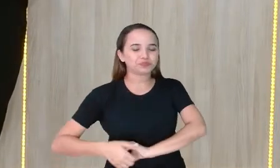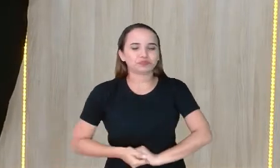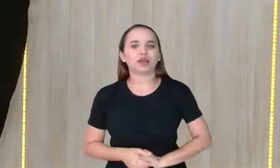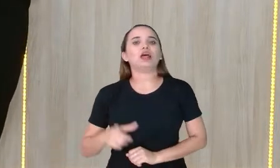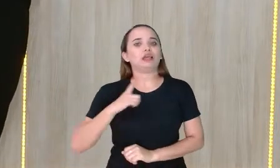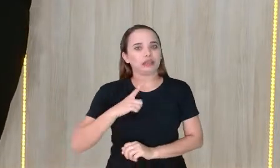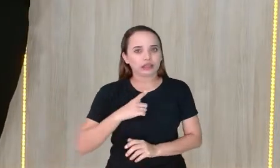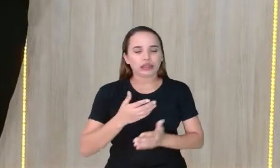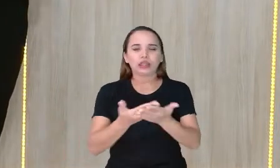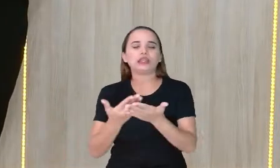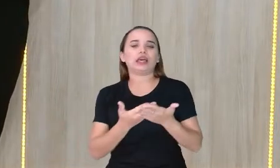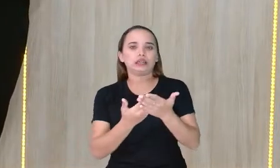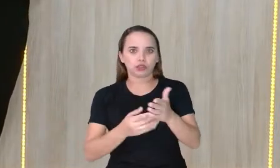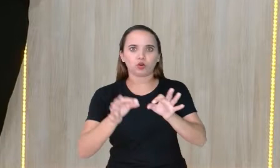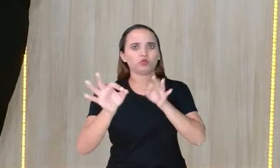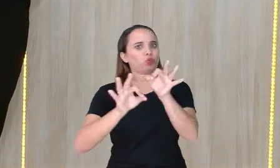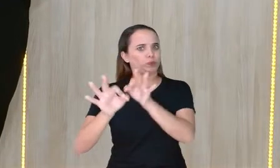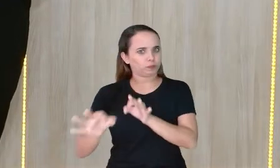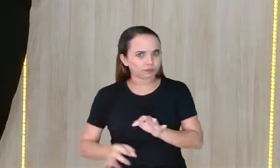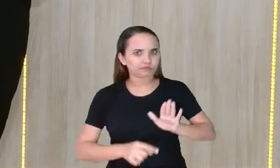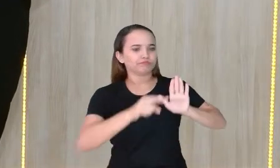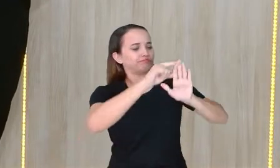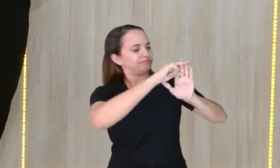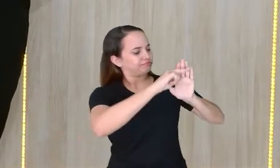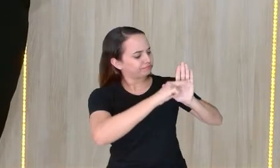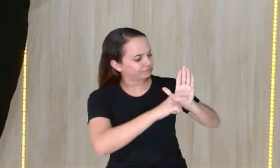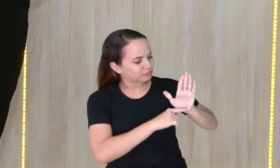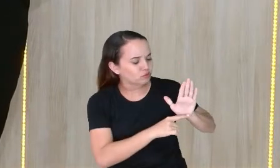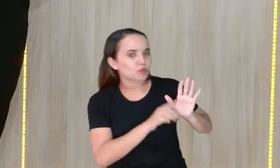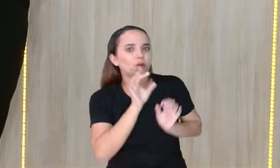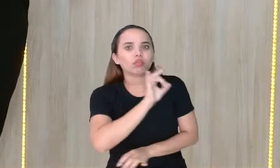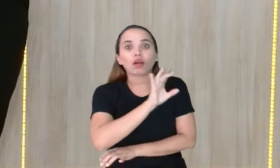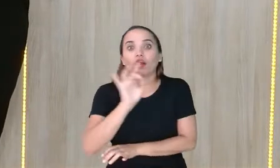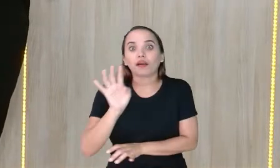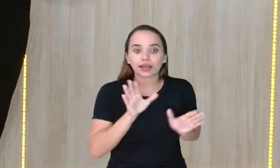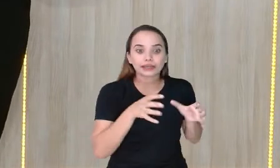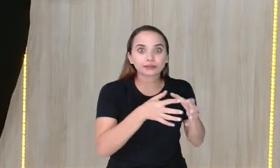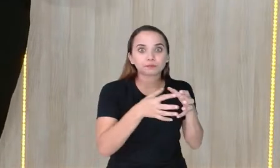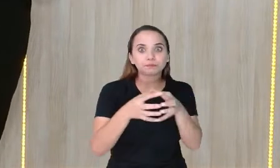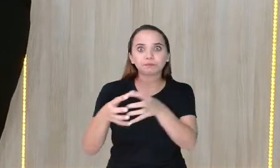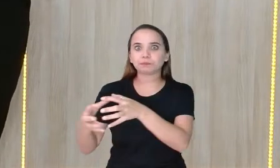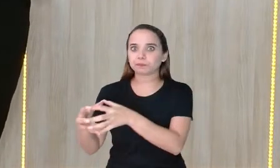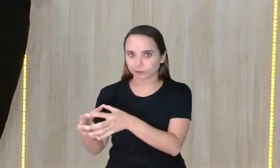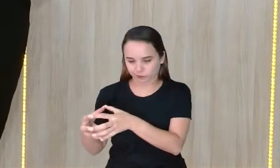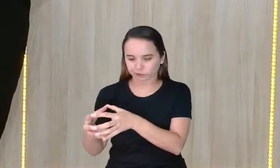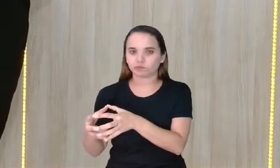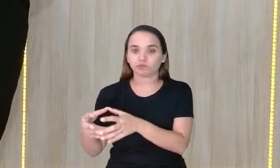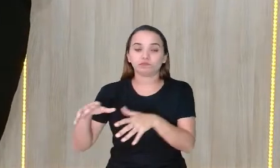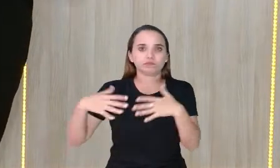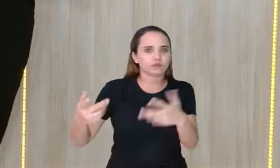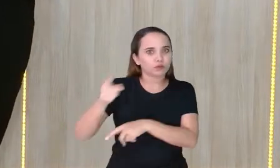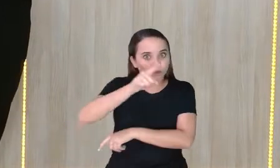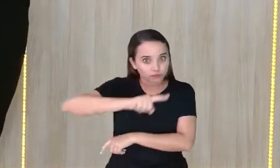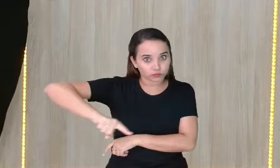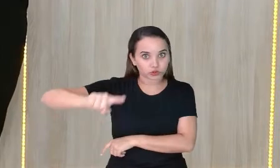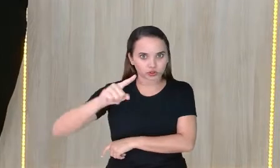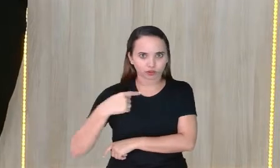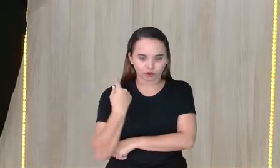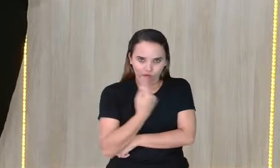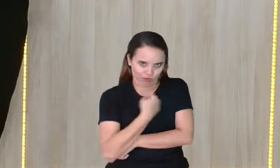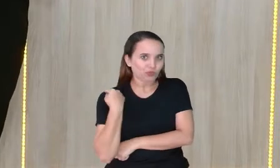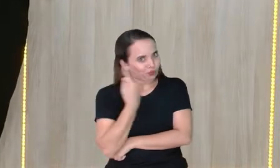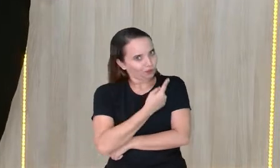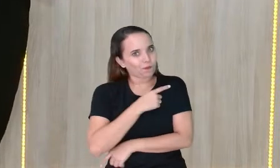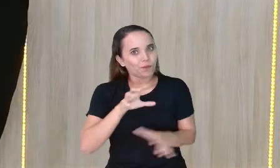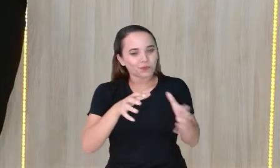estão separadas em playlists por anos, pela série. Então, nós do nono